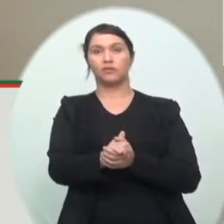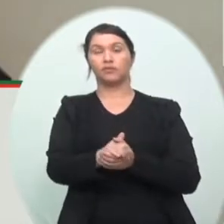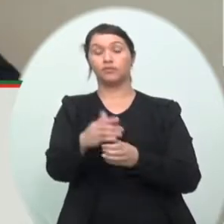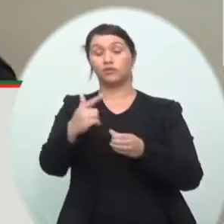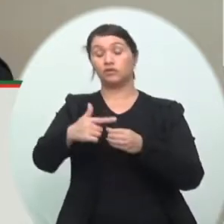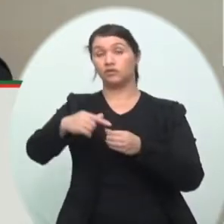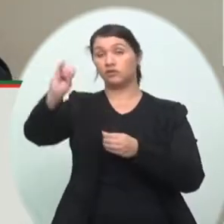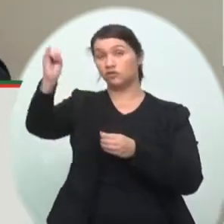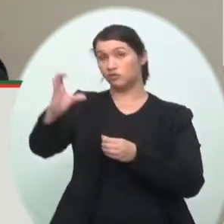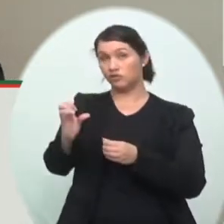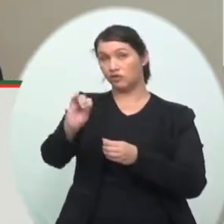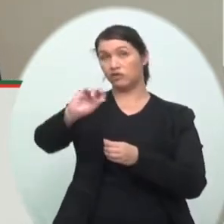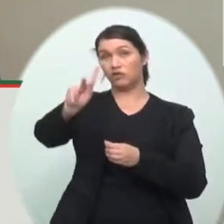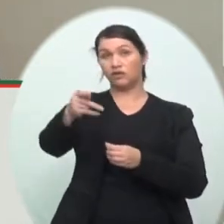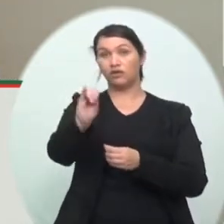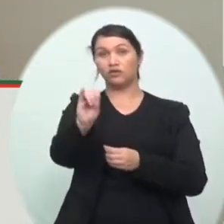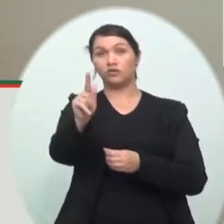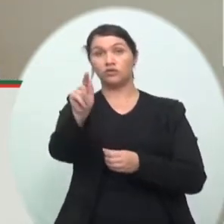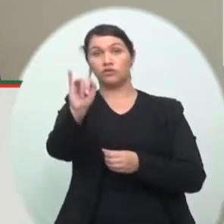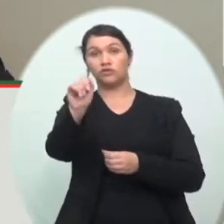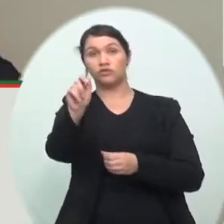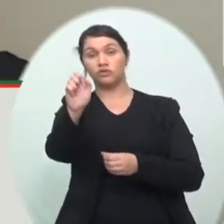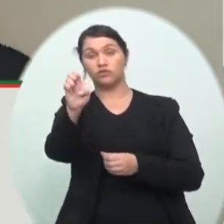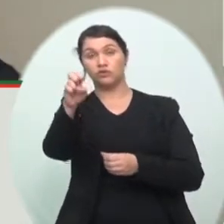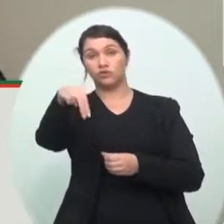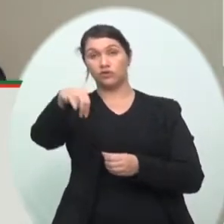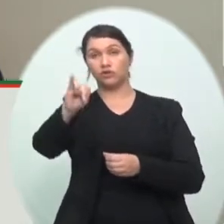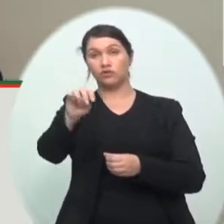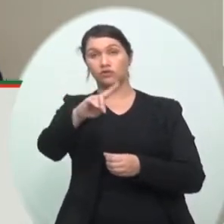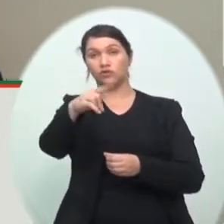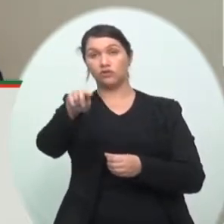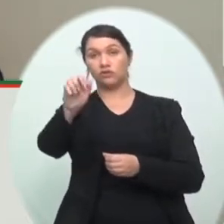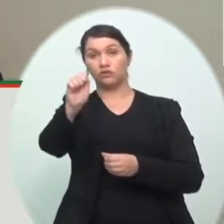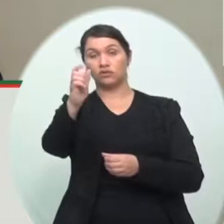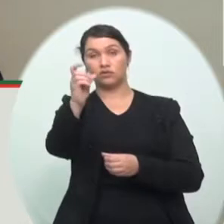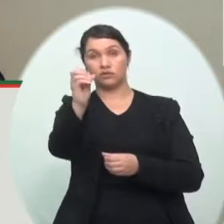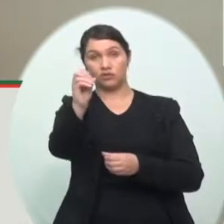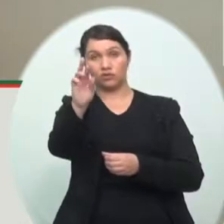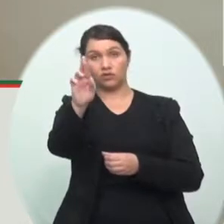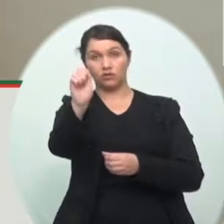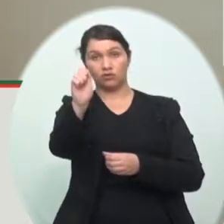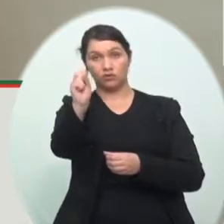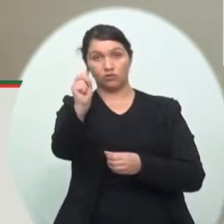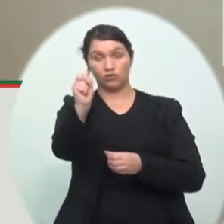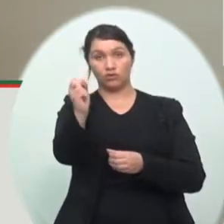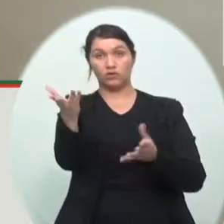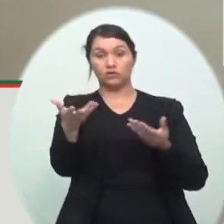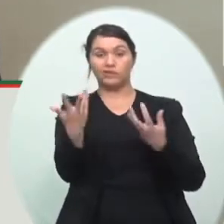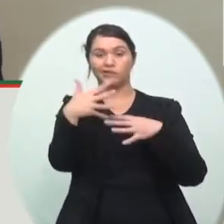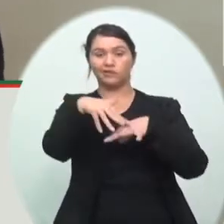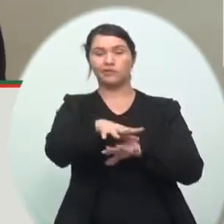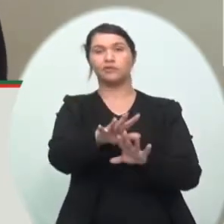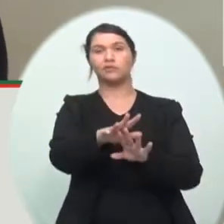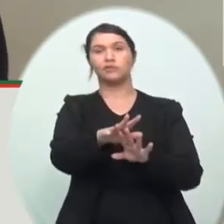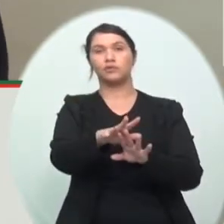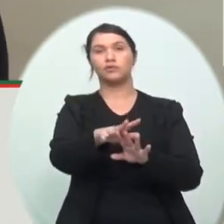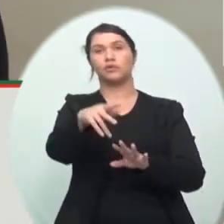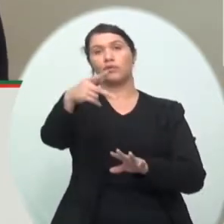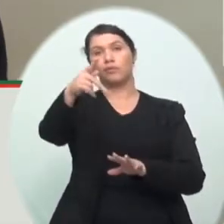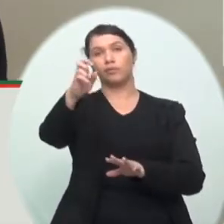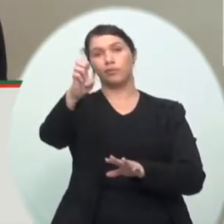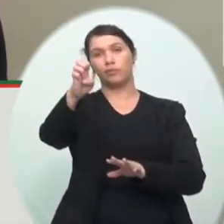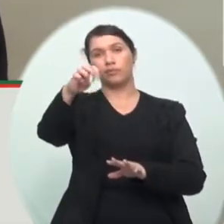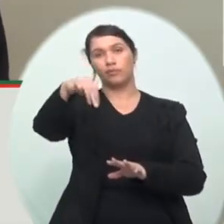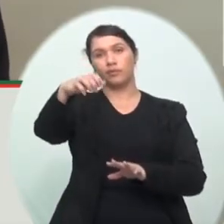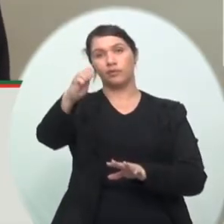foram colocadas no quadro de quem recebe o PEMAC. E porque também no município de Nova Veneza. Então, por